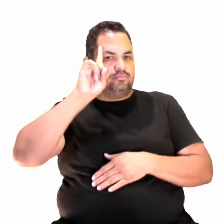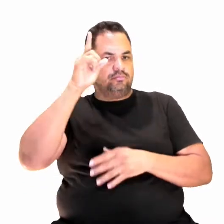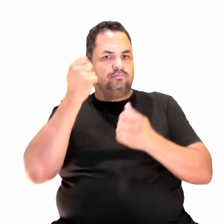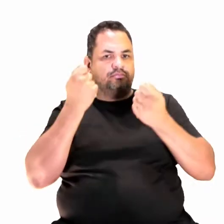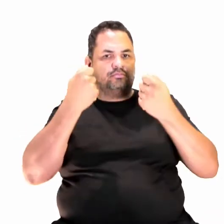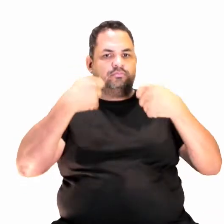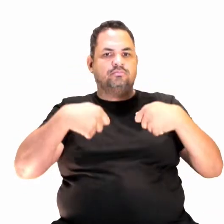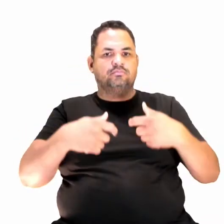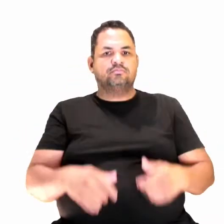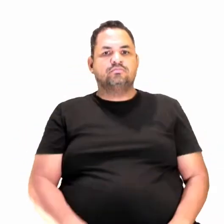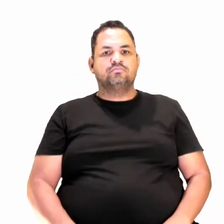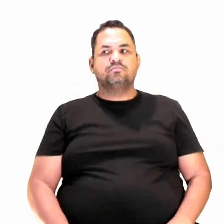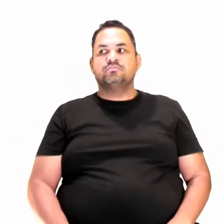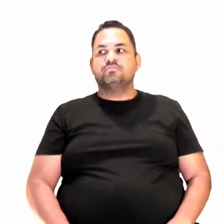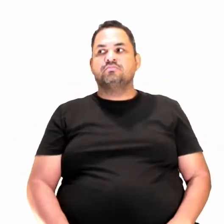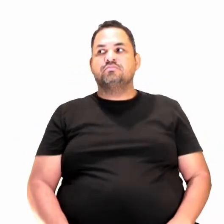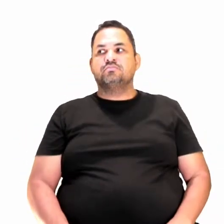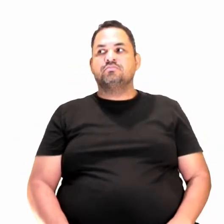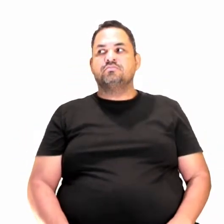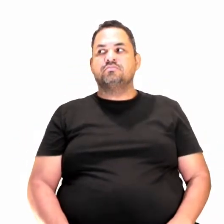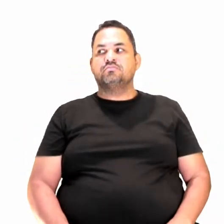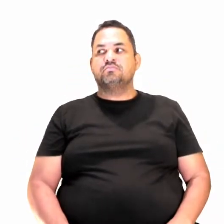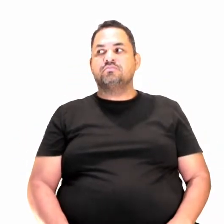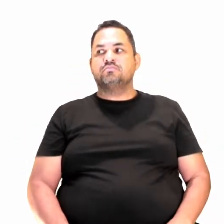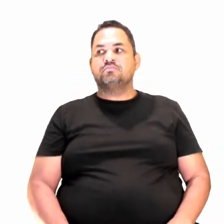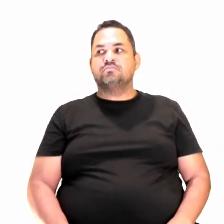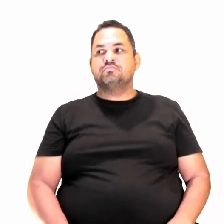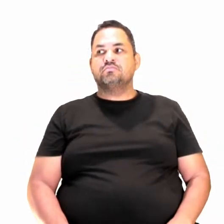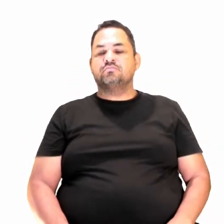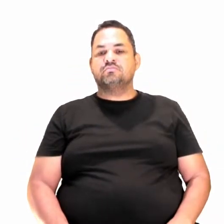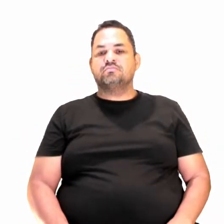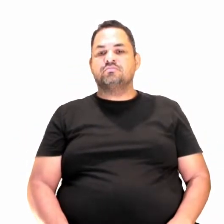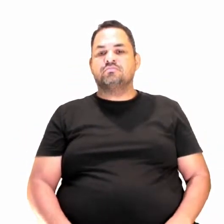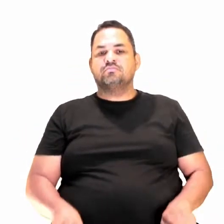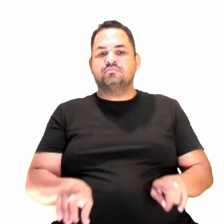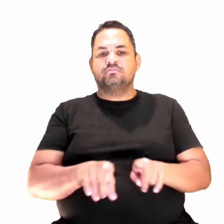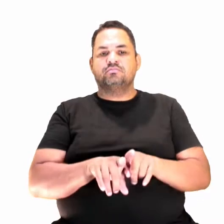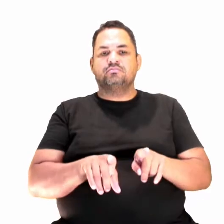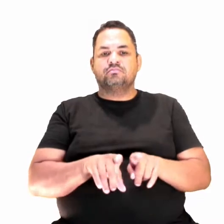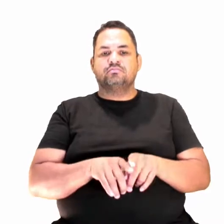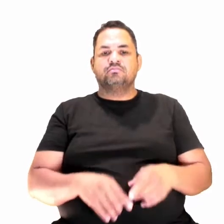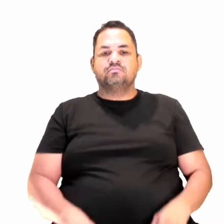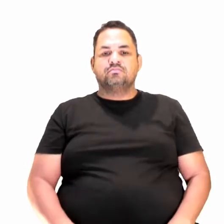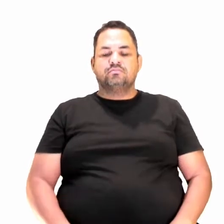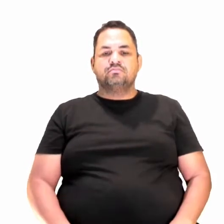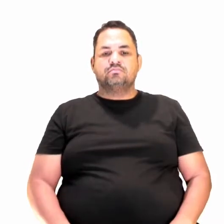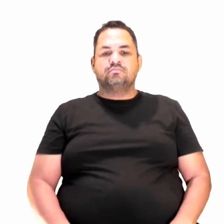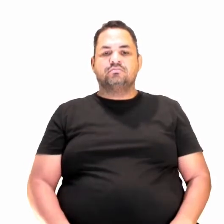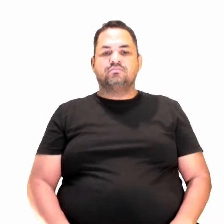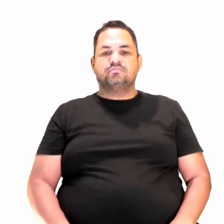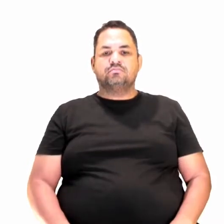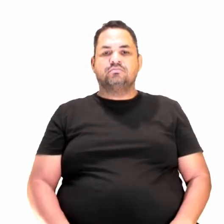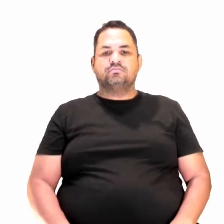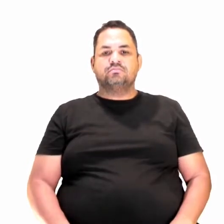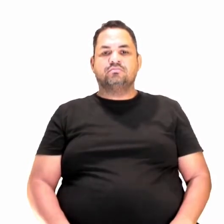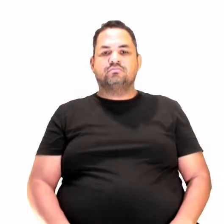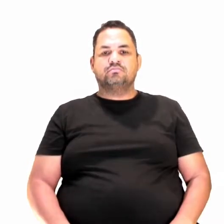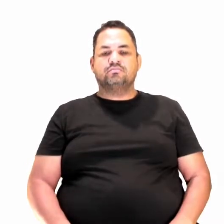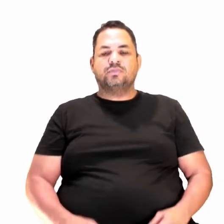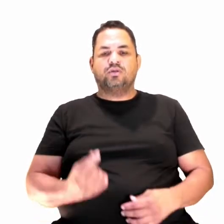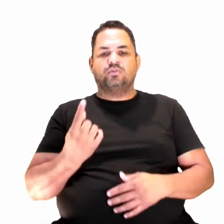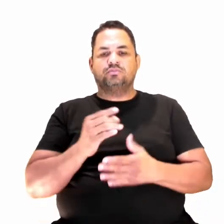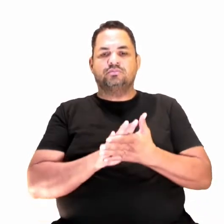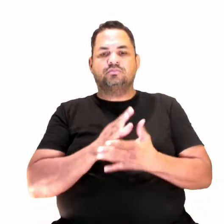de possibilidade. May e o could também. Então temos aqui alguns exemplos